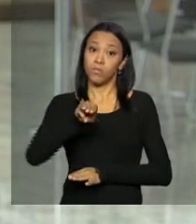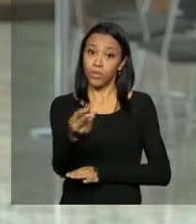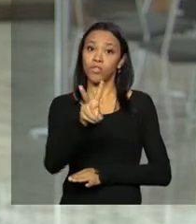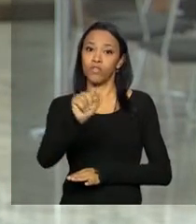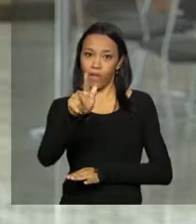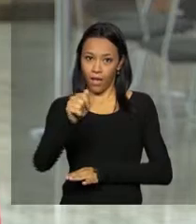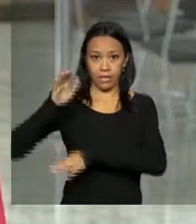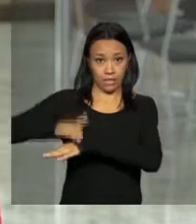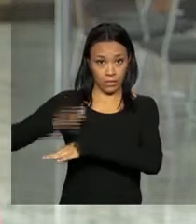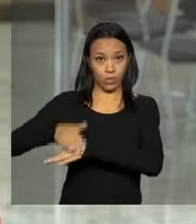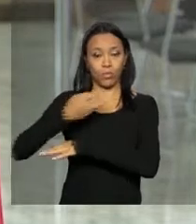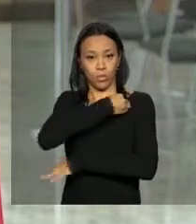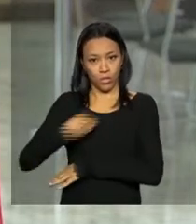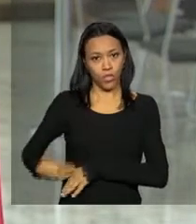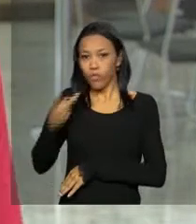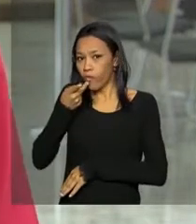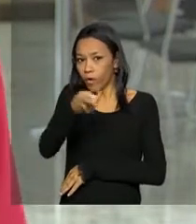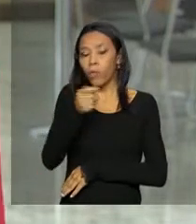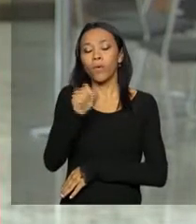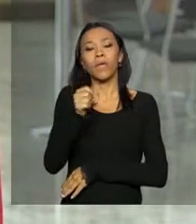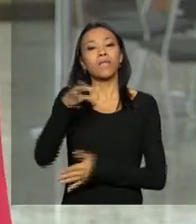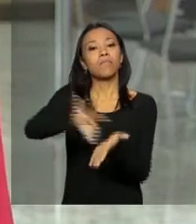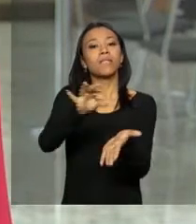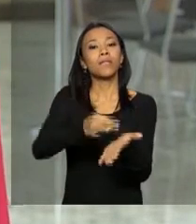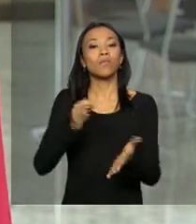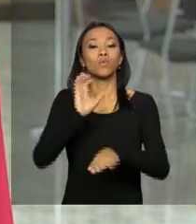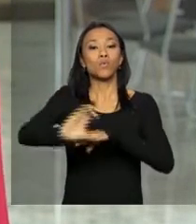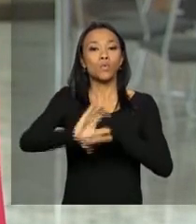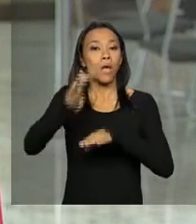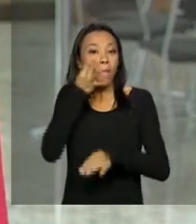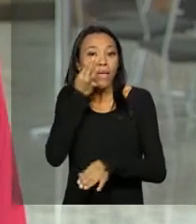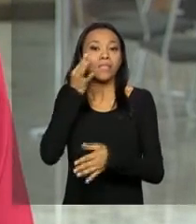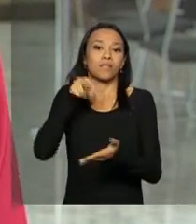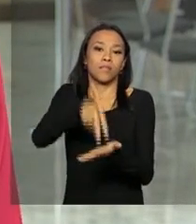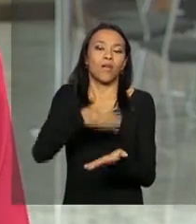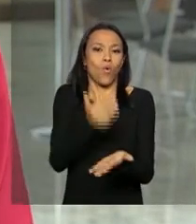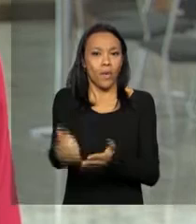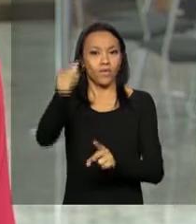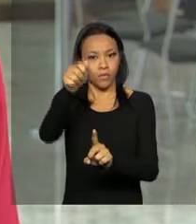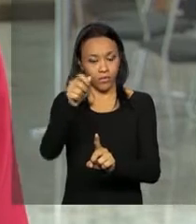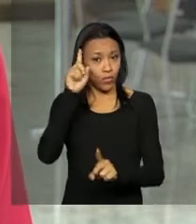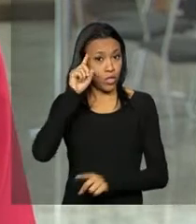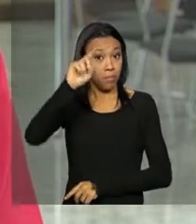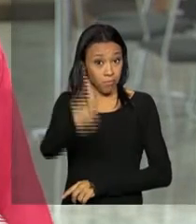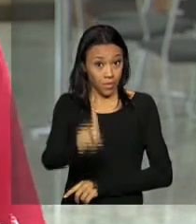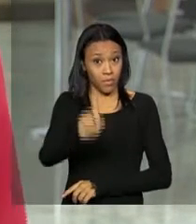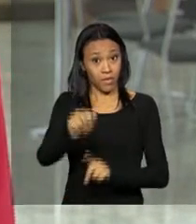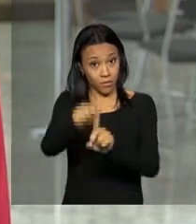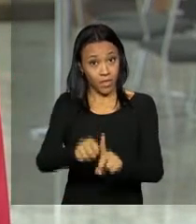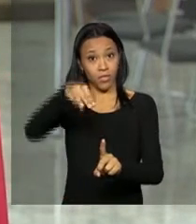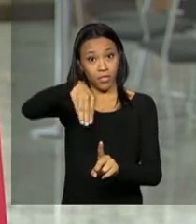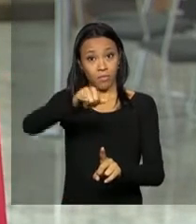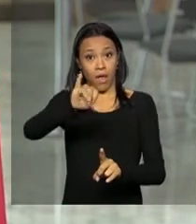Aloysio Mercadante, as matrículas nos cursos presenciais já vão começar no dia 1º de maio. Bom, esses